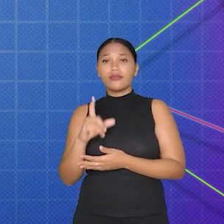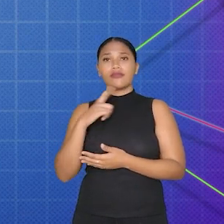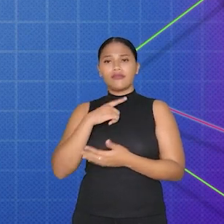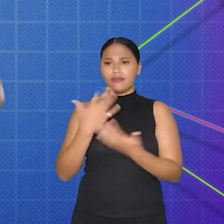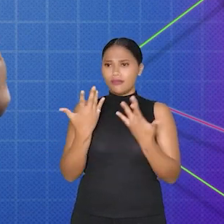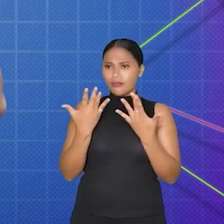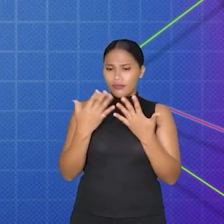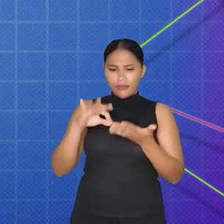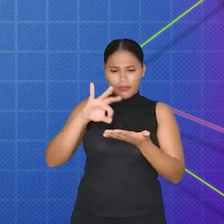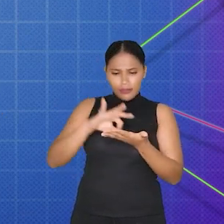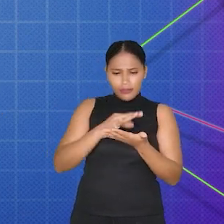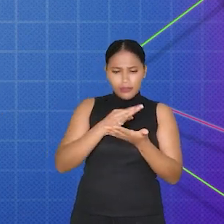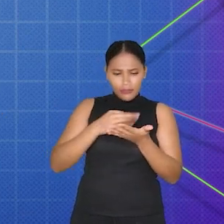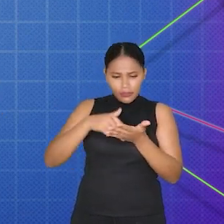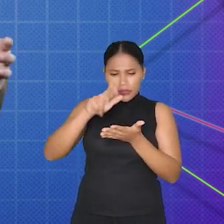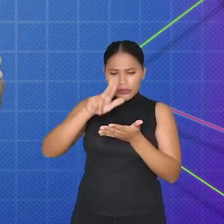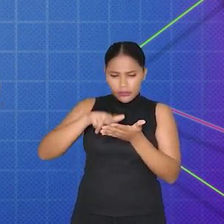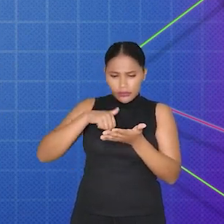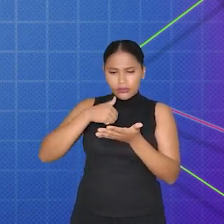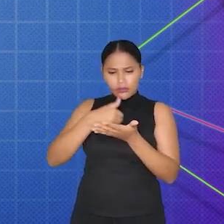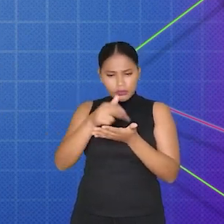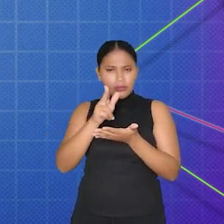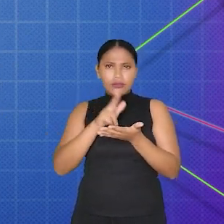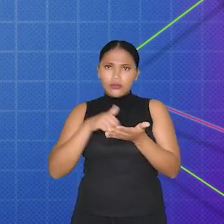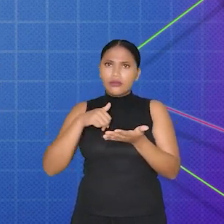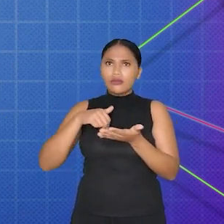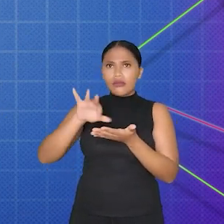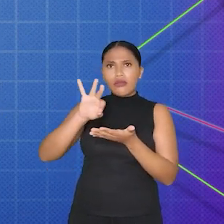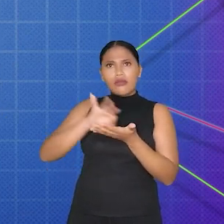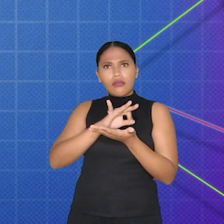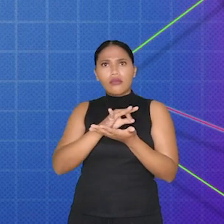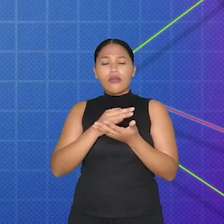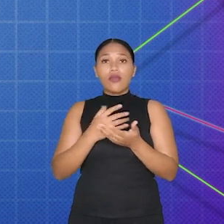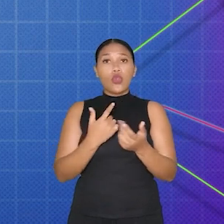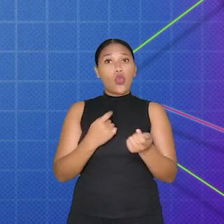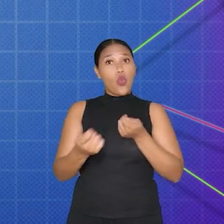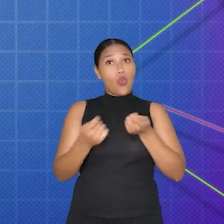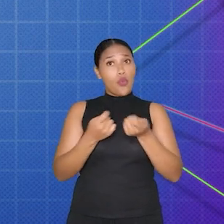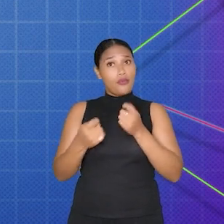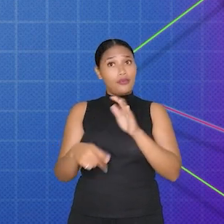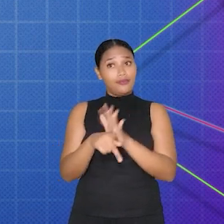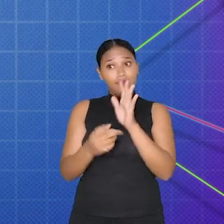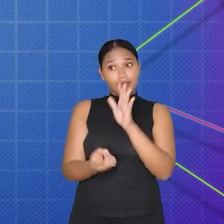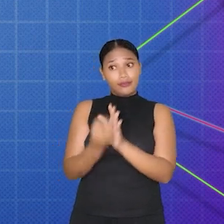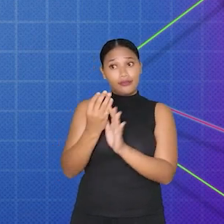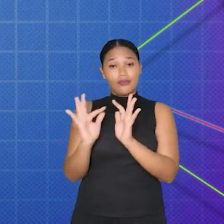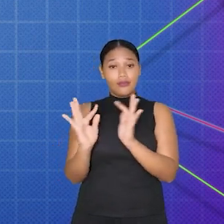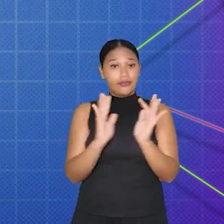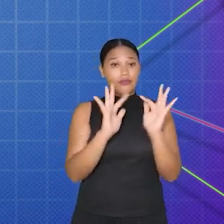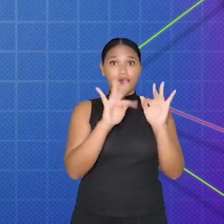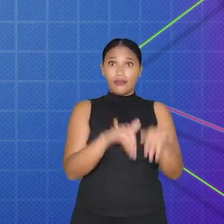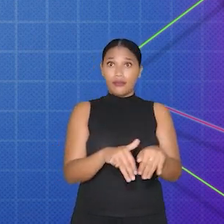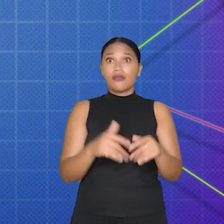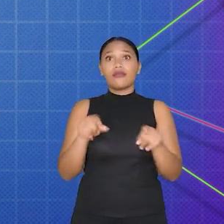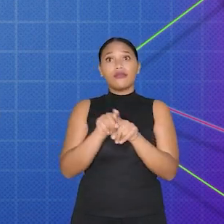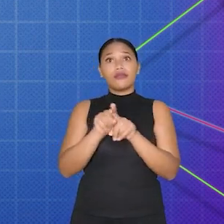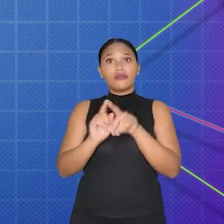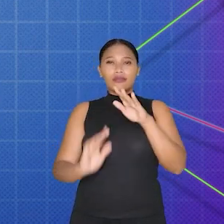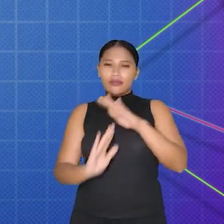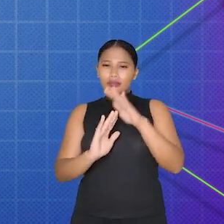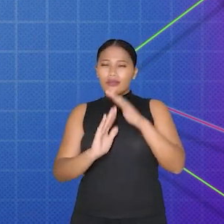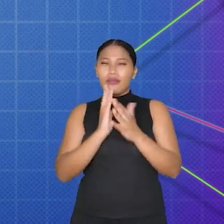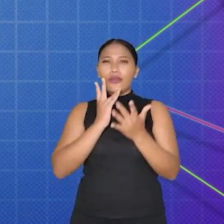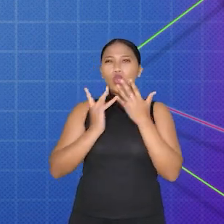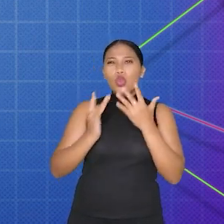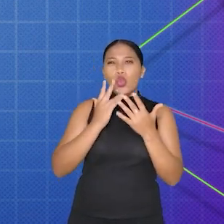pixel é desenhado manualmente, o que permite um alto grau de controle e precisão na criação da imagem final. Além disso,